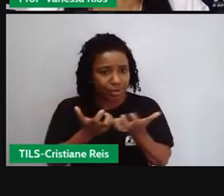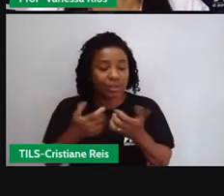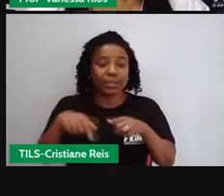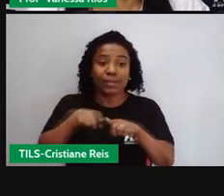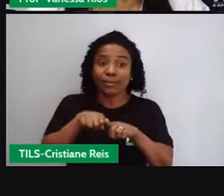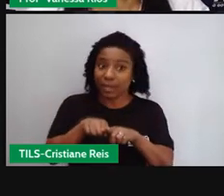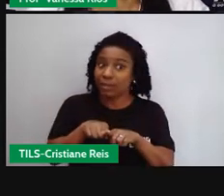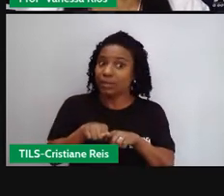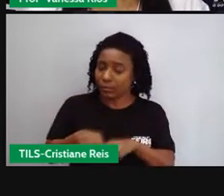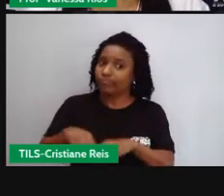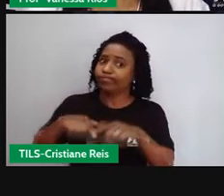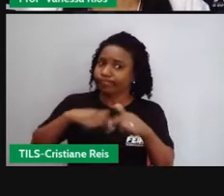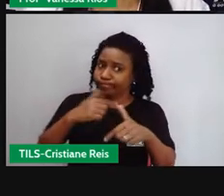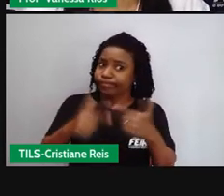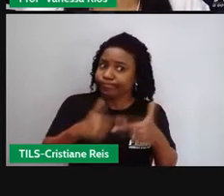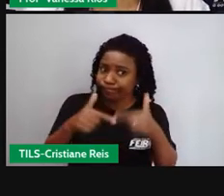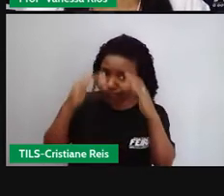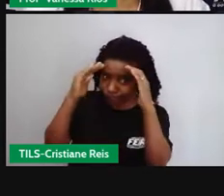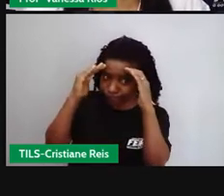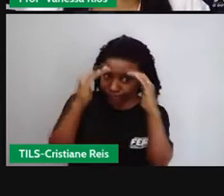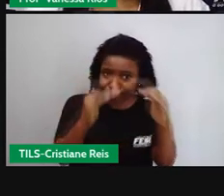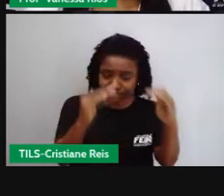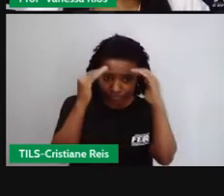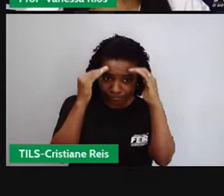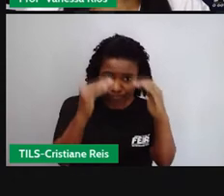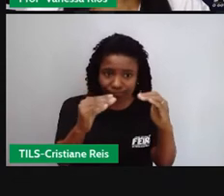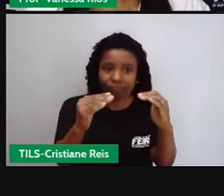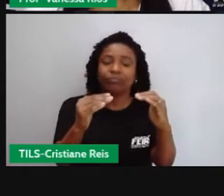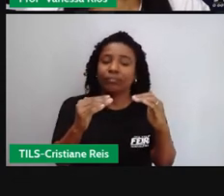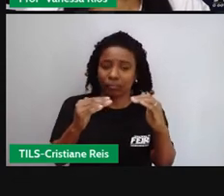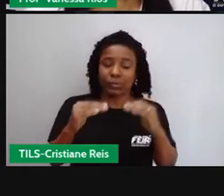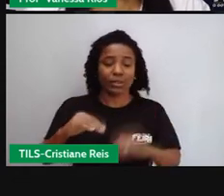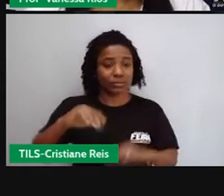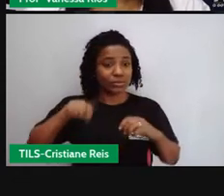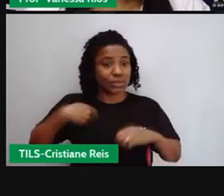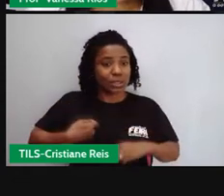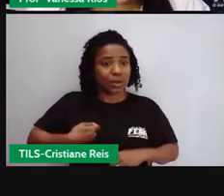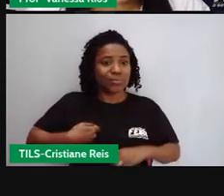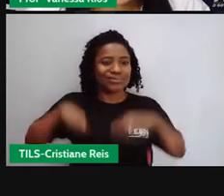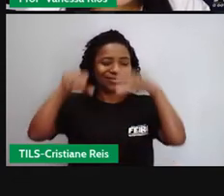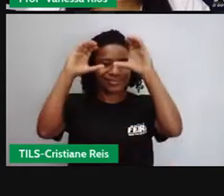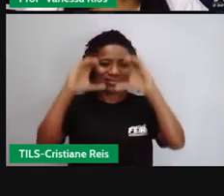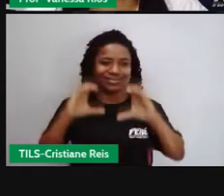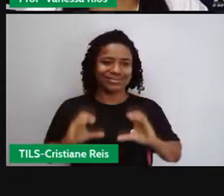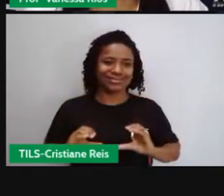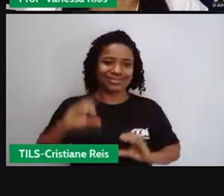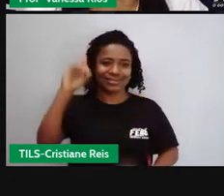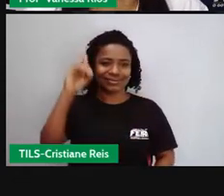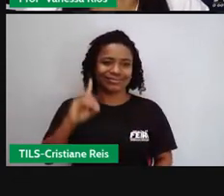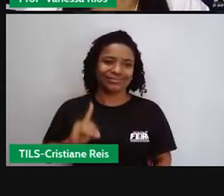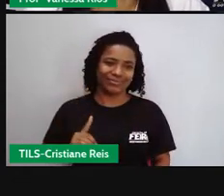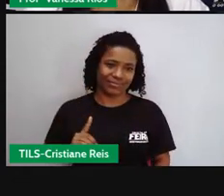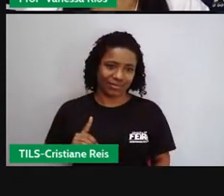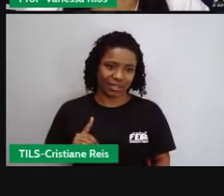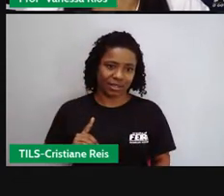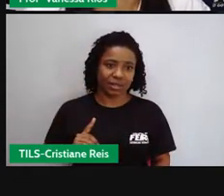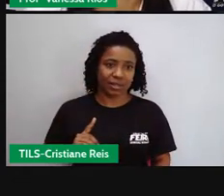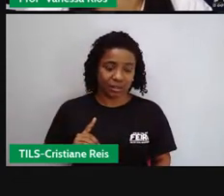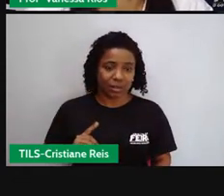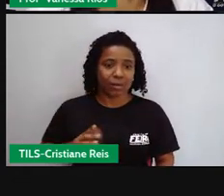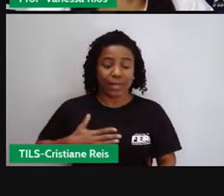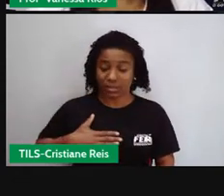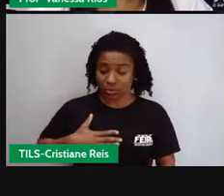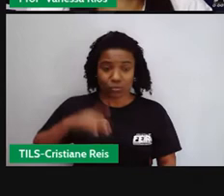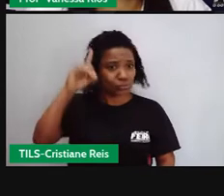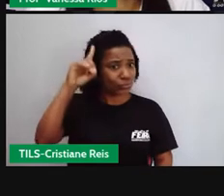já viu aí que eu só posso aí cobrar que os meus direitos sejam respeitados e eu, para eu